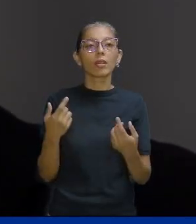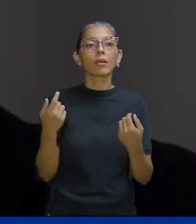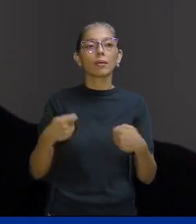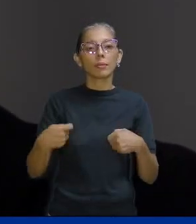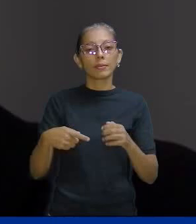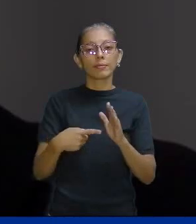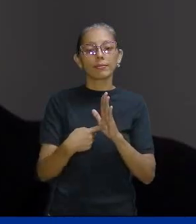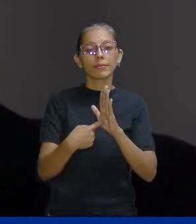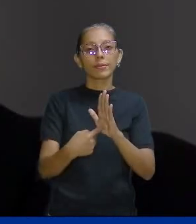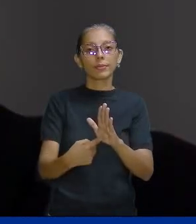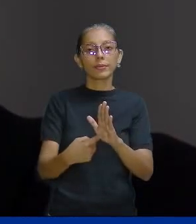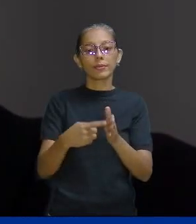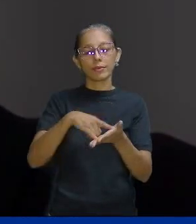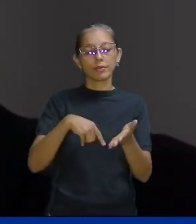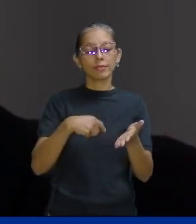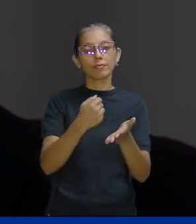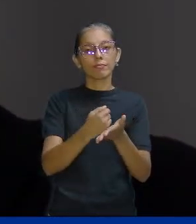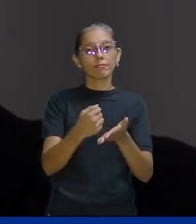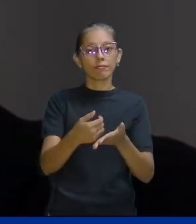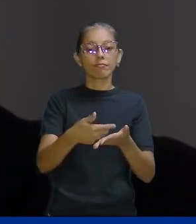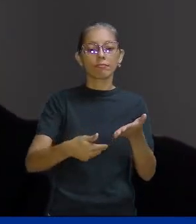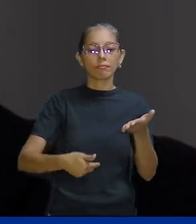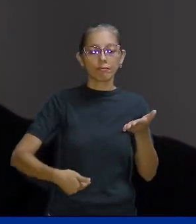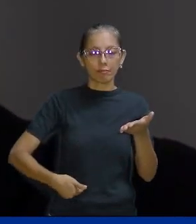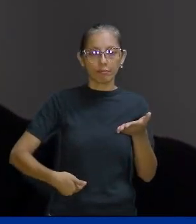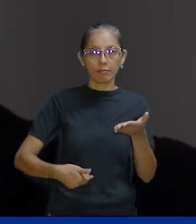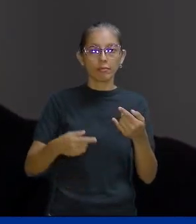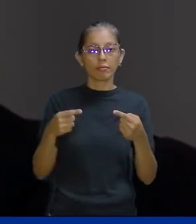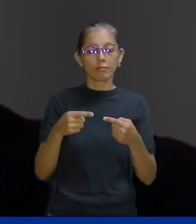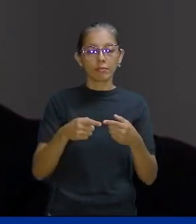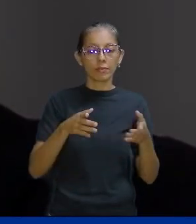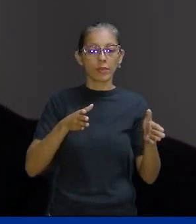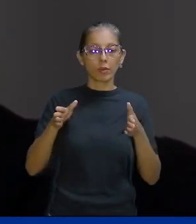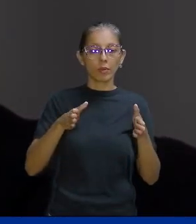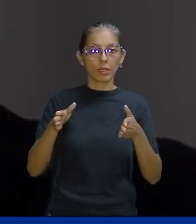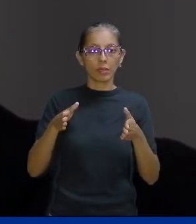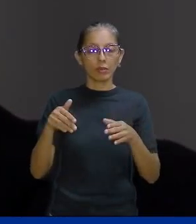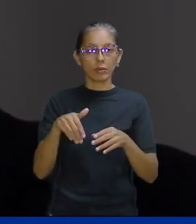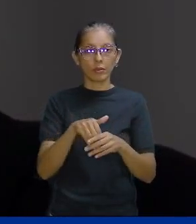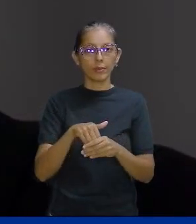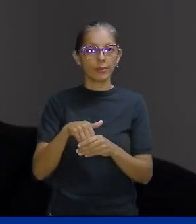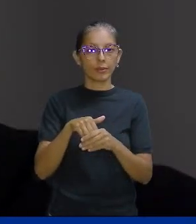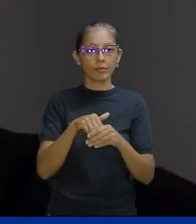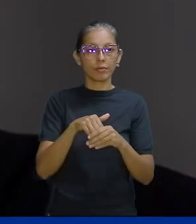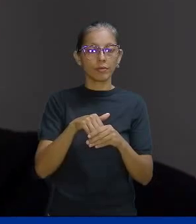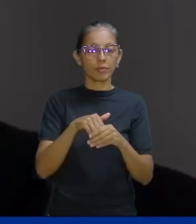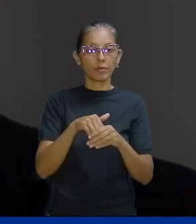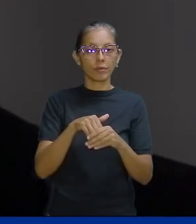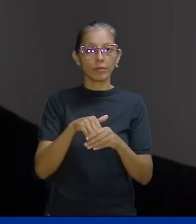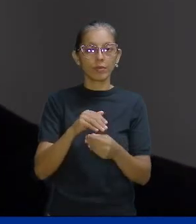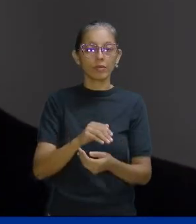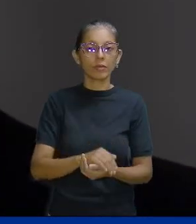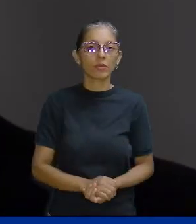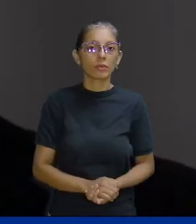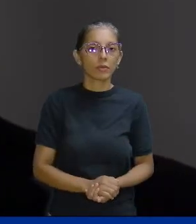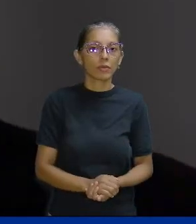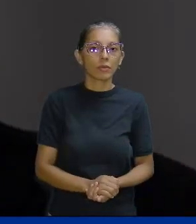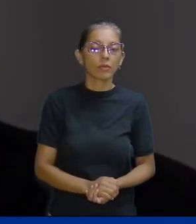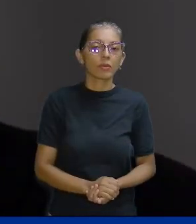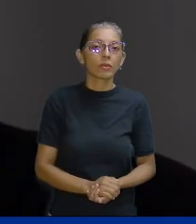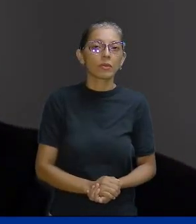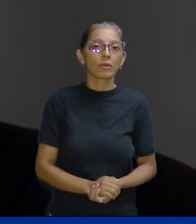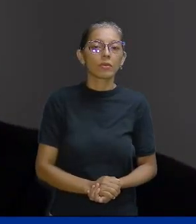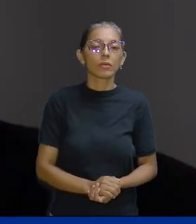da despesa contendo o CNPJ da campanha e que seja destinada, e traga as